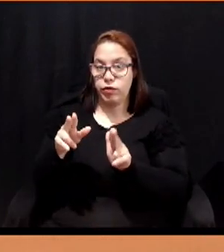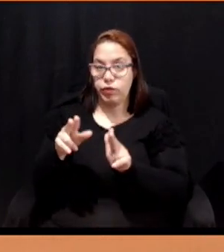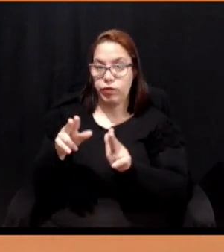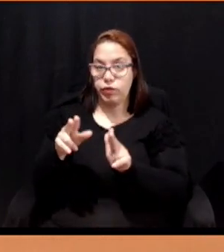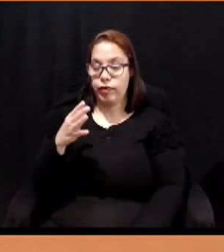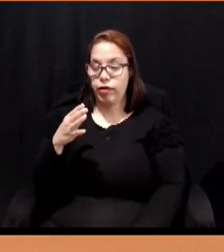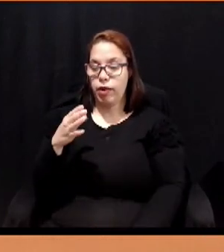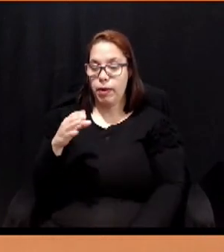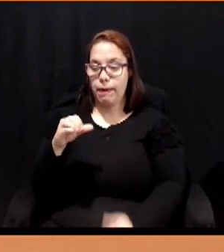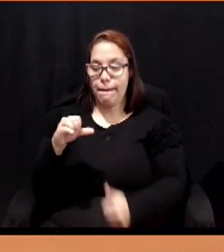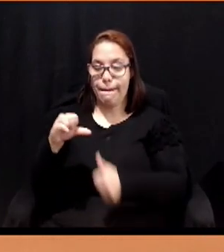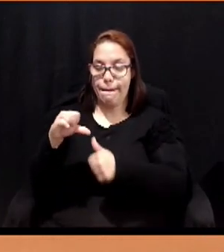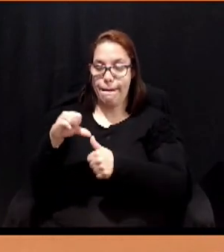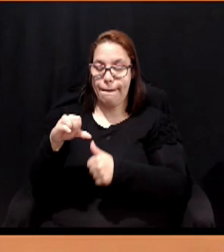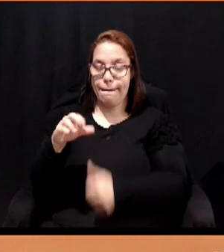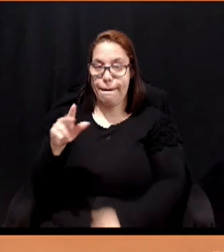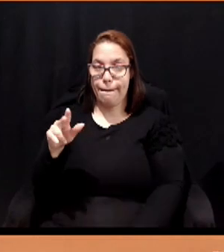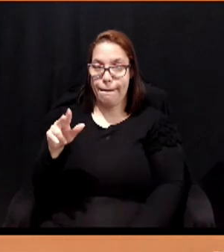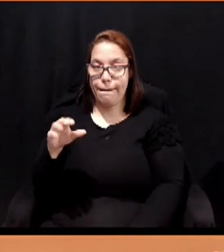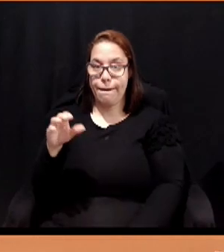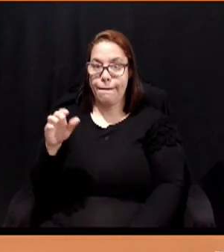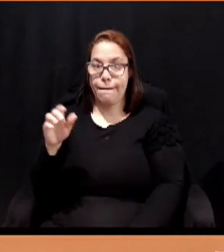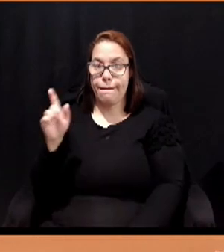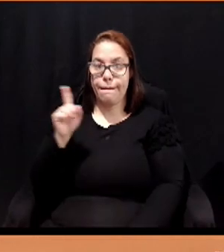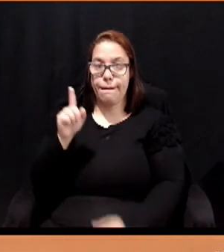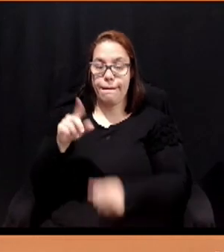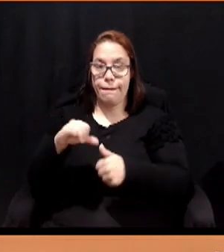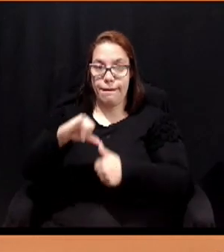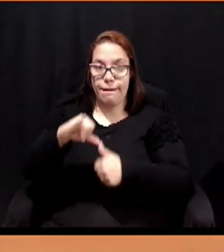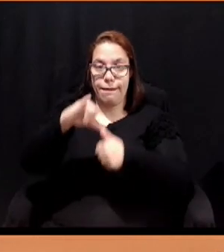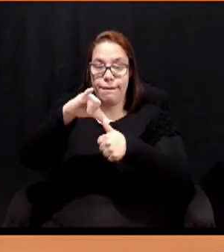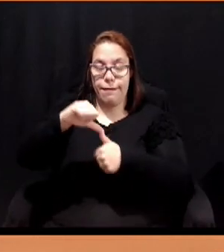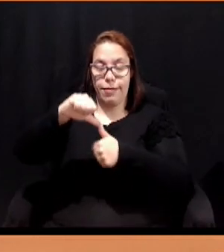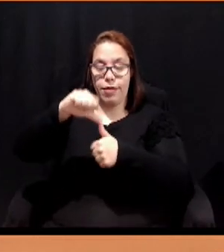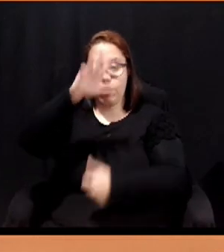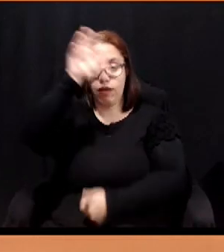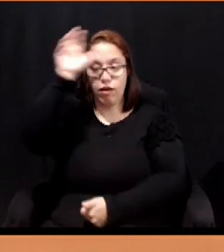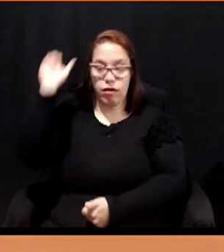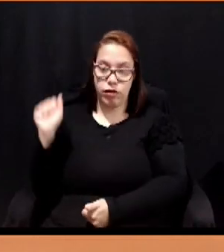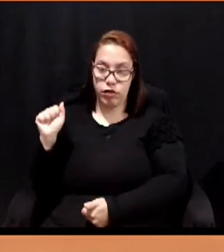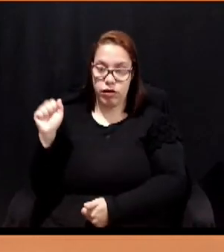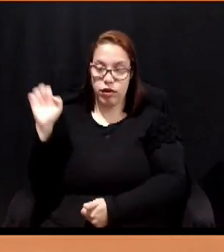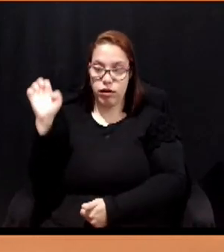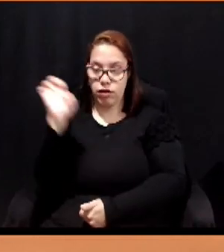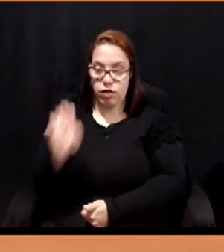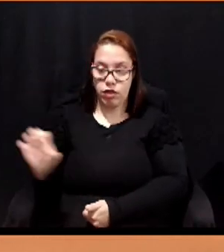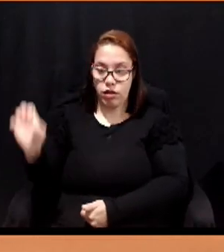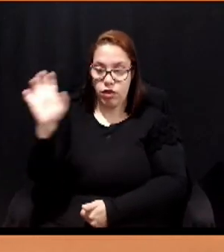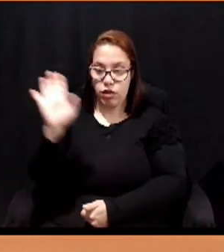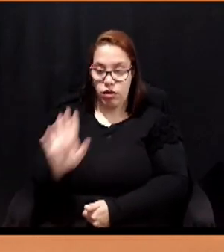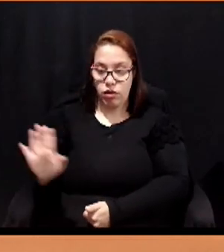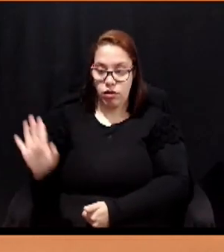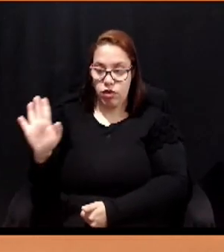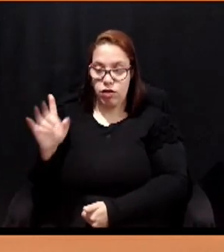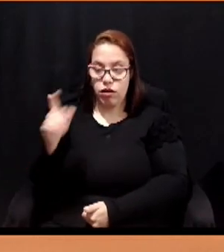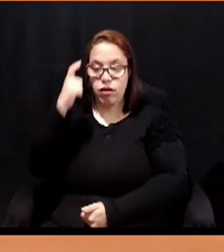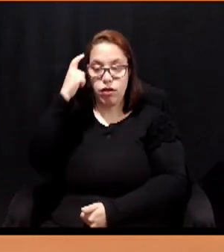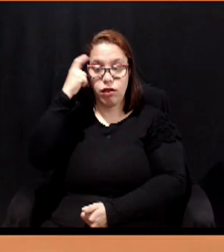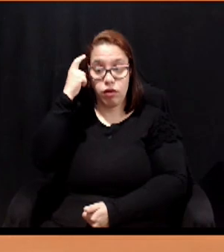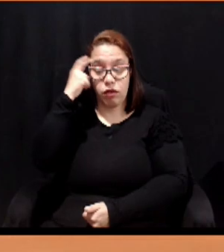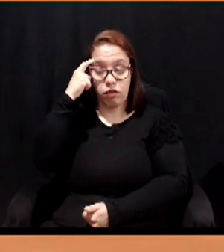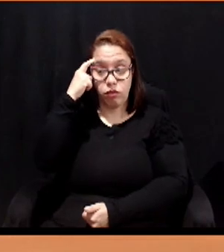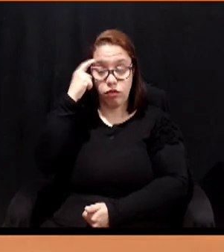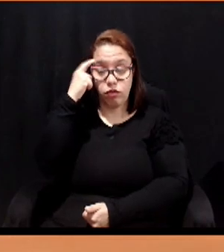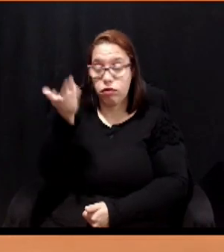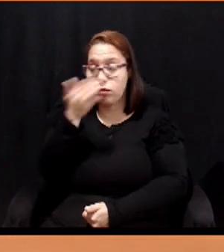tem cidade irmã na América, na África, na Ásia, na Europa, e pensar também